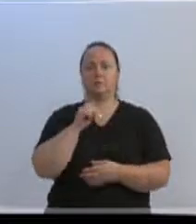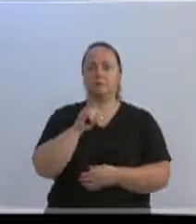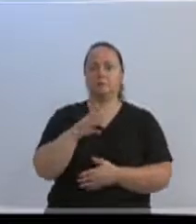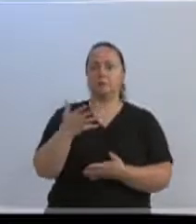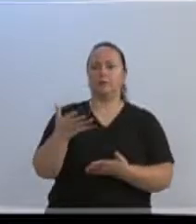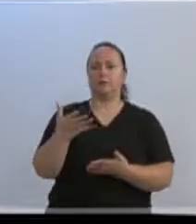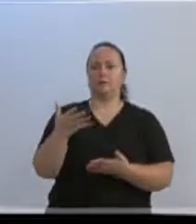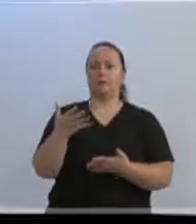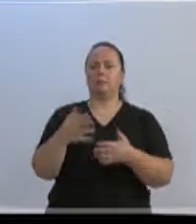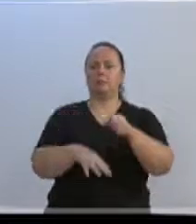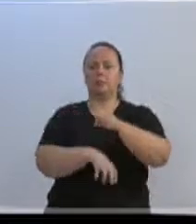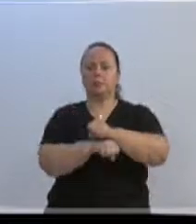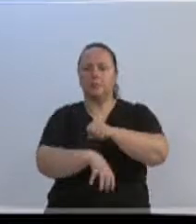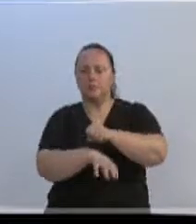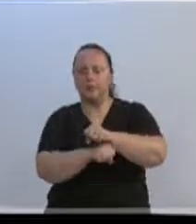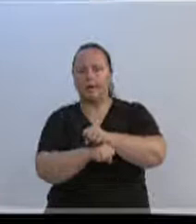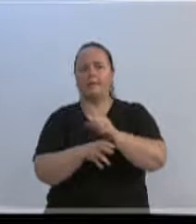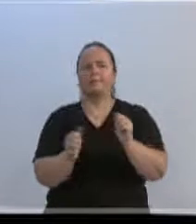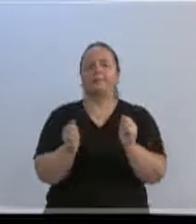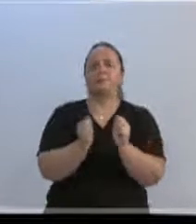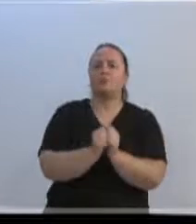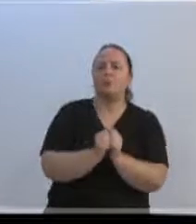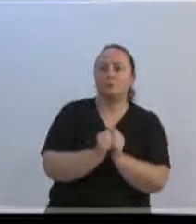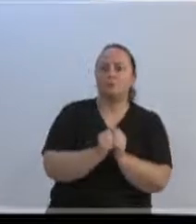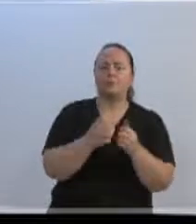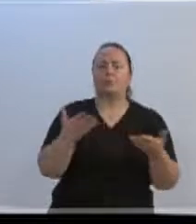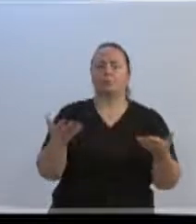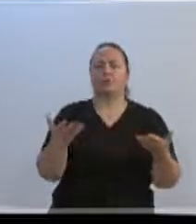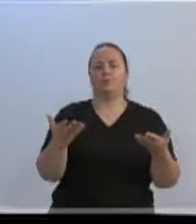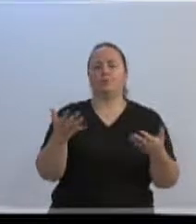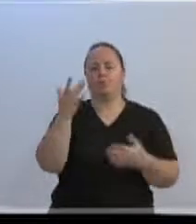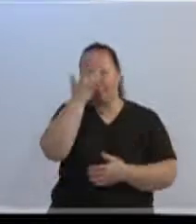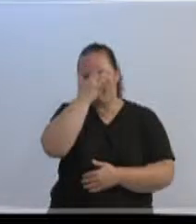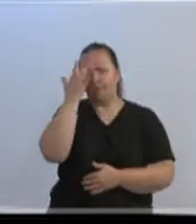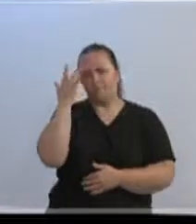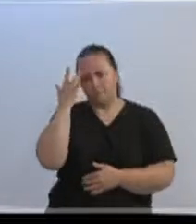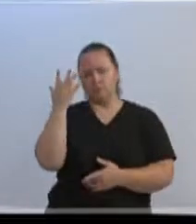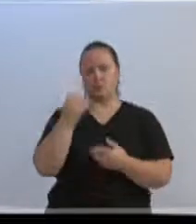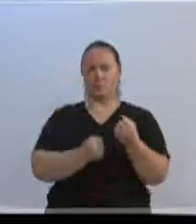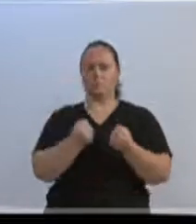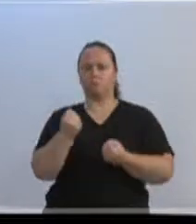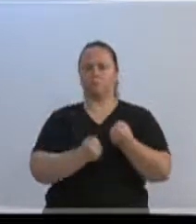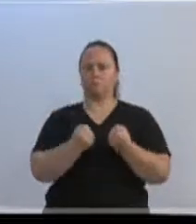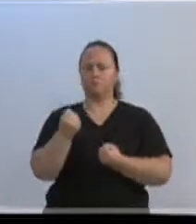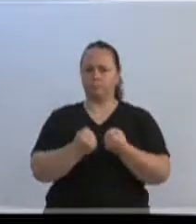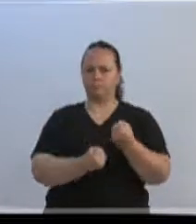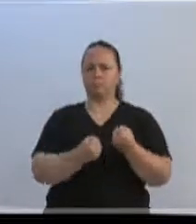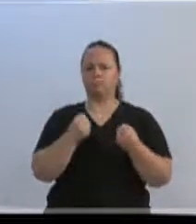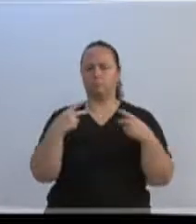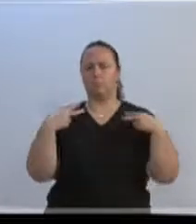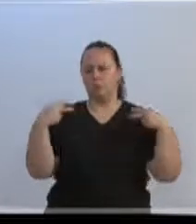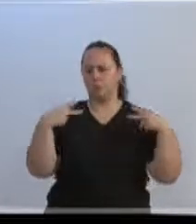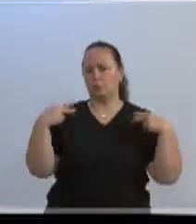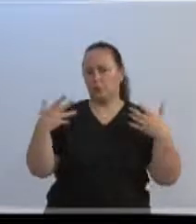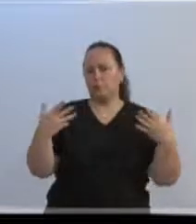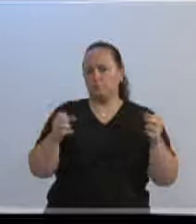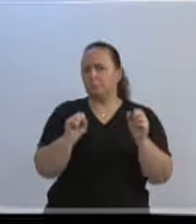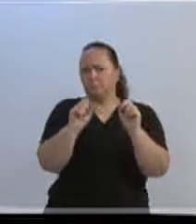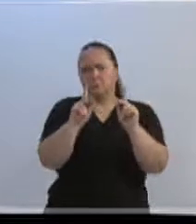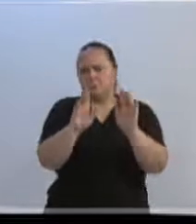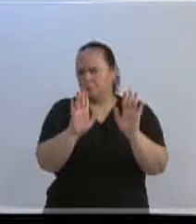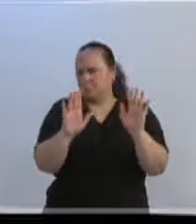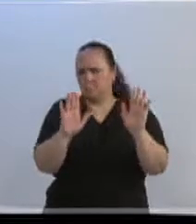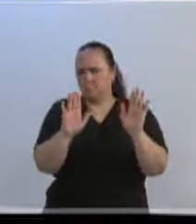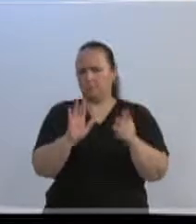seterb com os nossos usuários de veículos uma motocicleta na estrada blumenau tudo bem